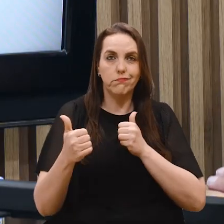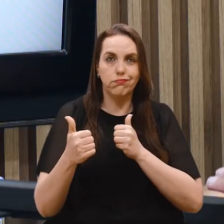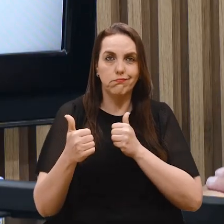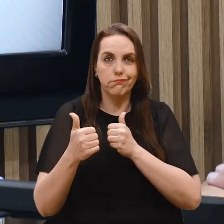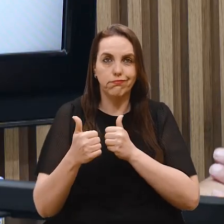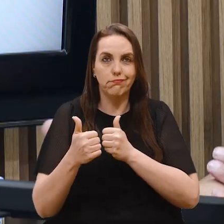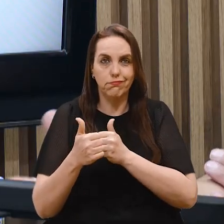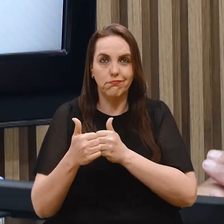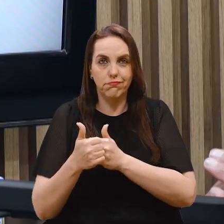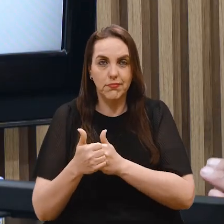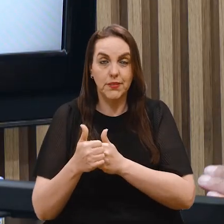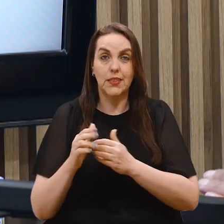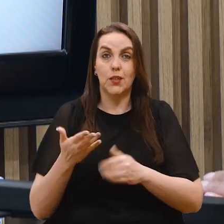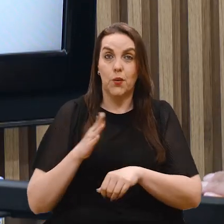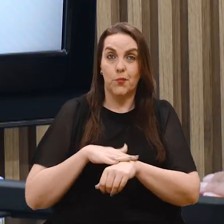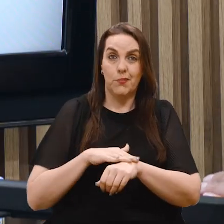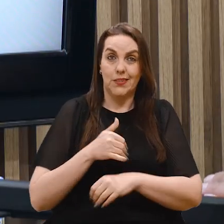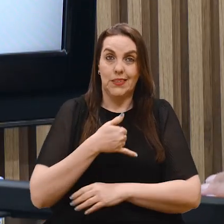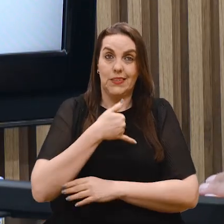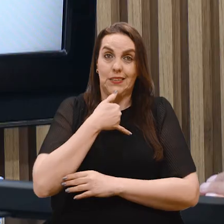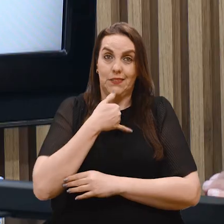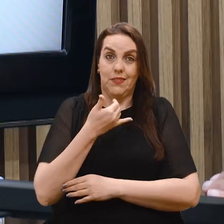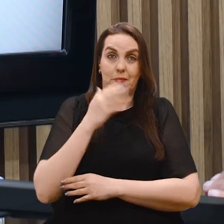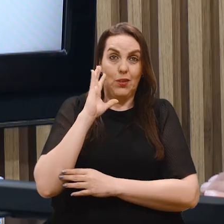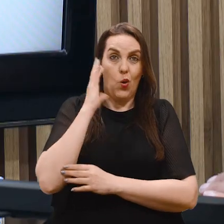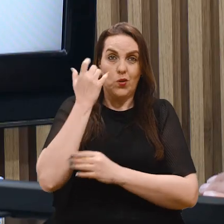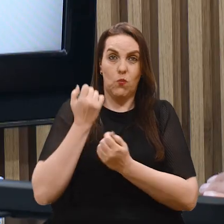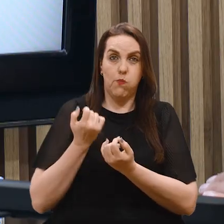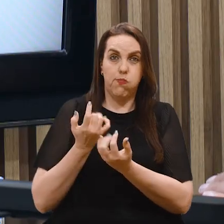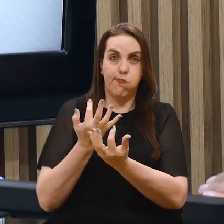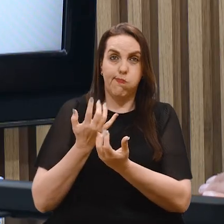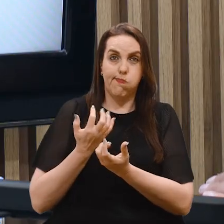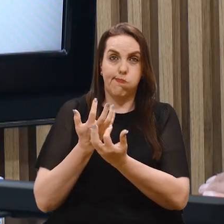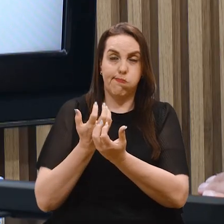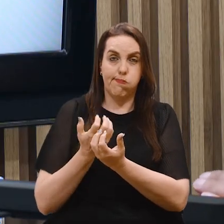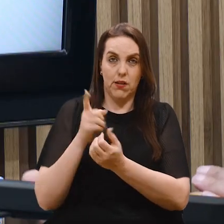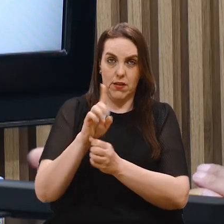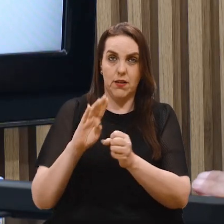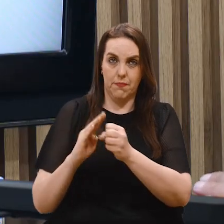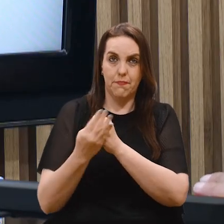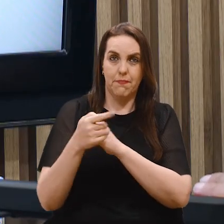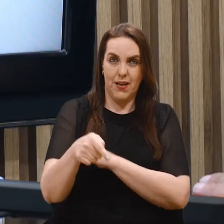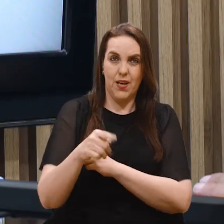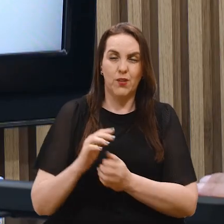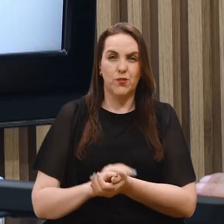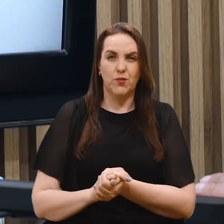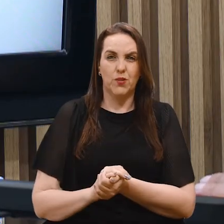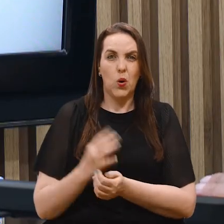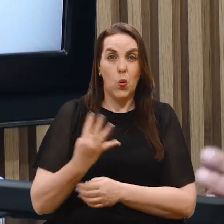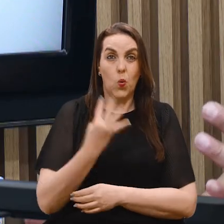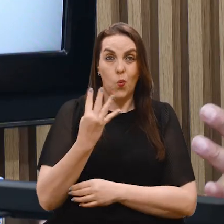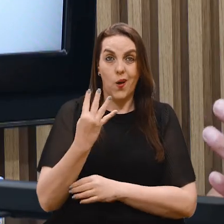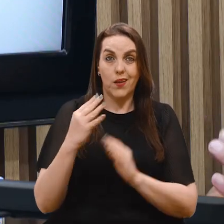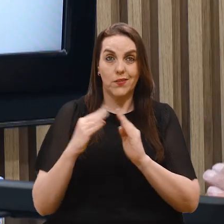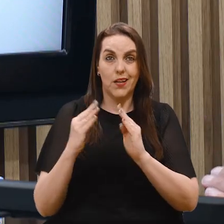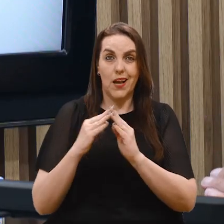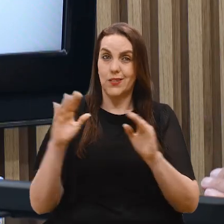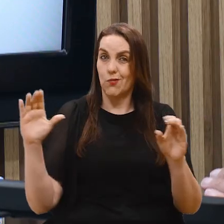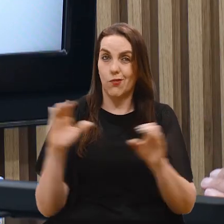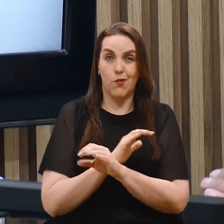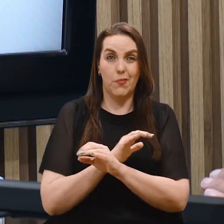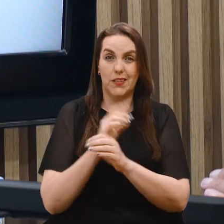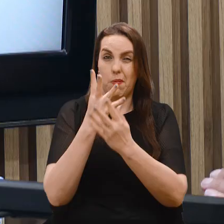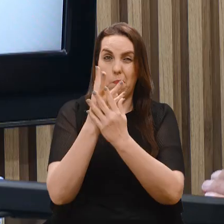teve infelizmente, né, o incêndio ali no bairro, né, onde 4 casas foram totalmente